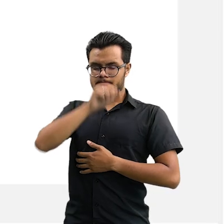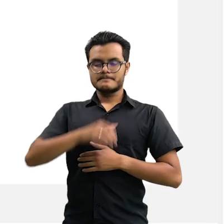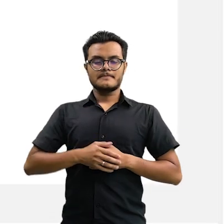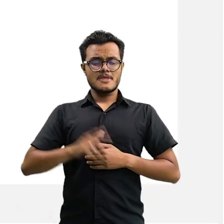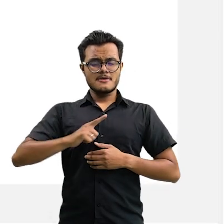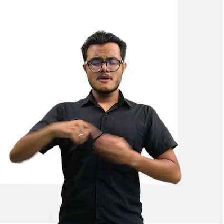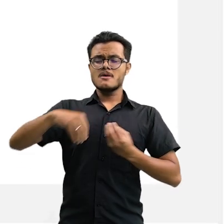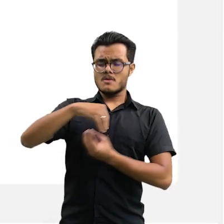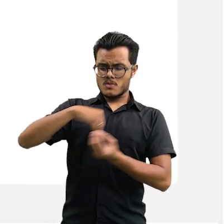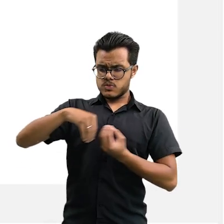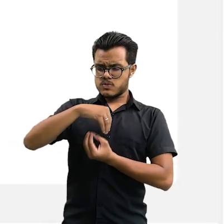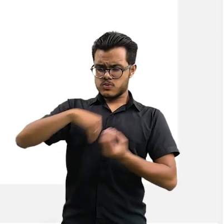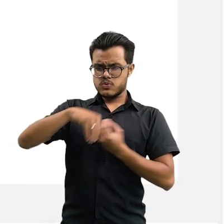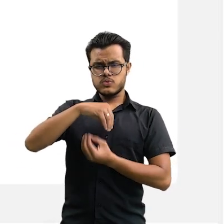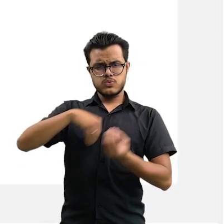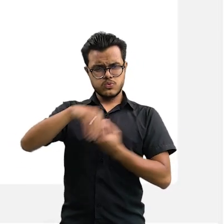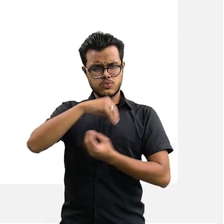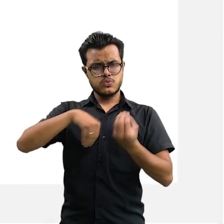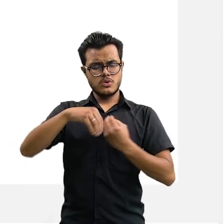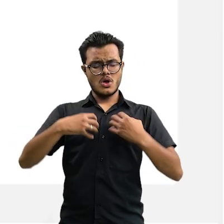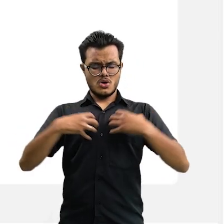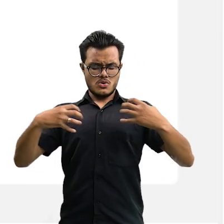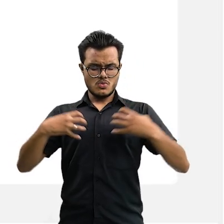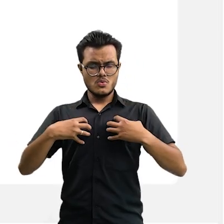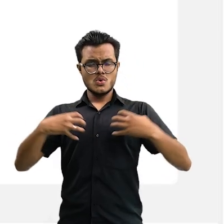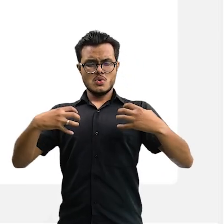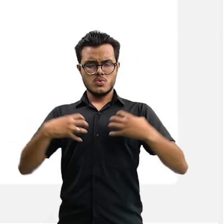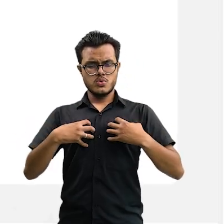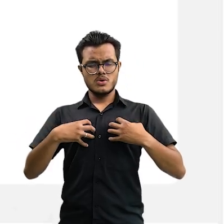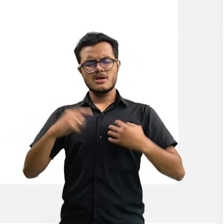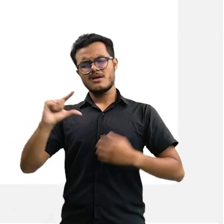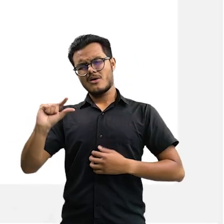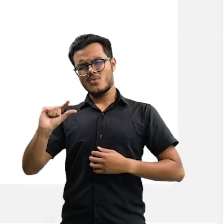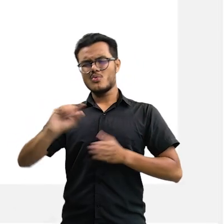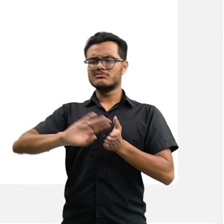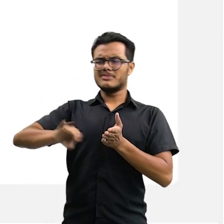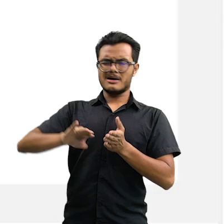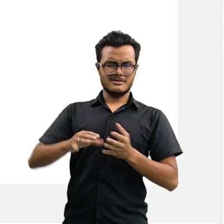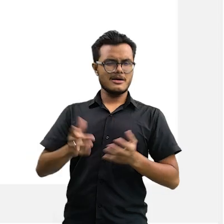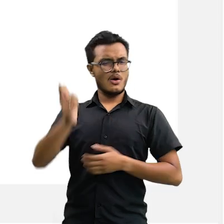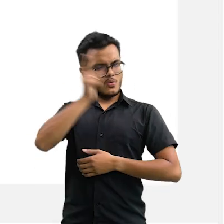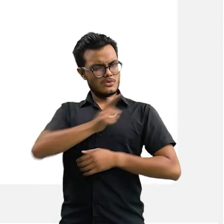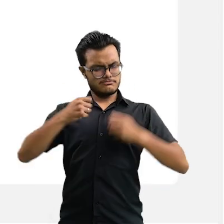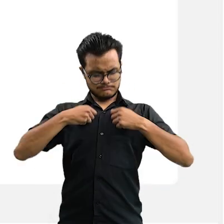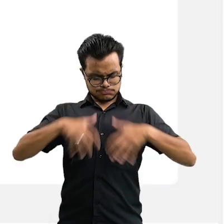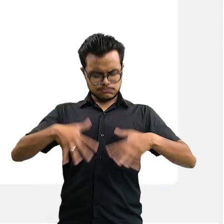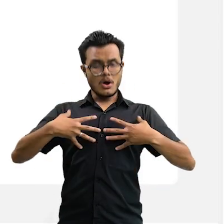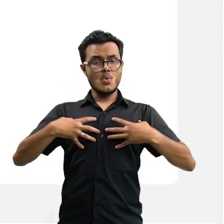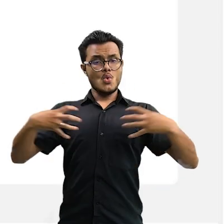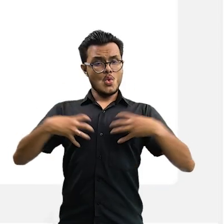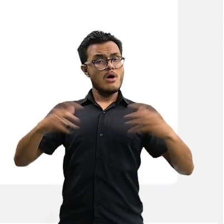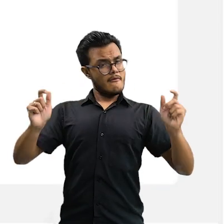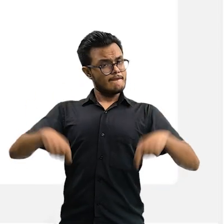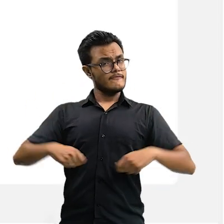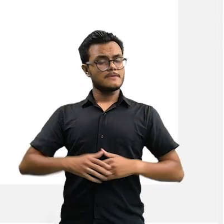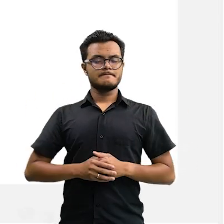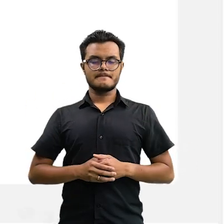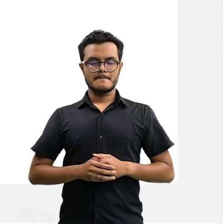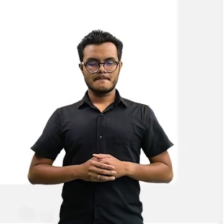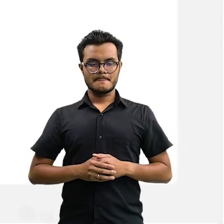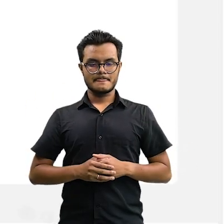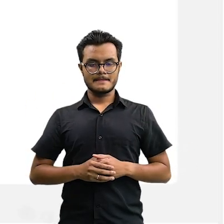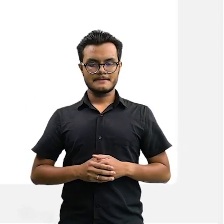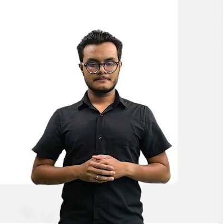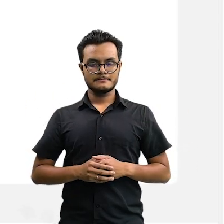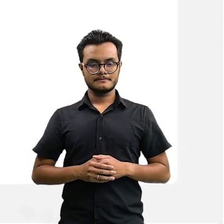ao ar retido nas vias aéreas, e apenas parte dessa mistura chega aos alvéolos. Desse modo, considerando a fisiologia e